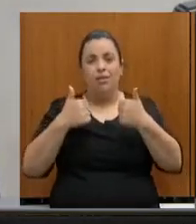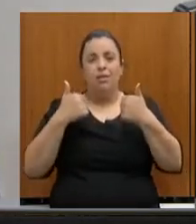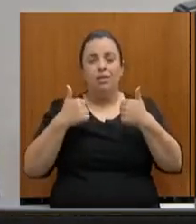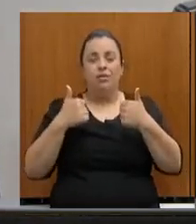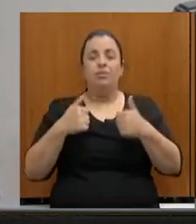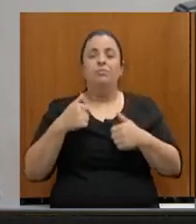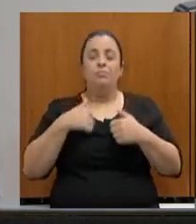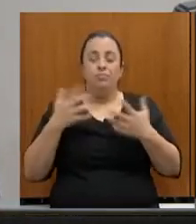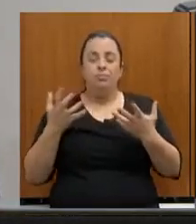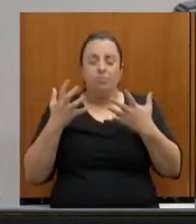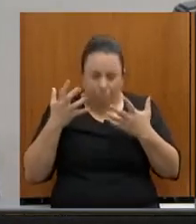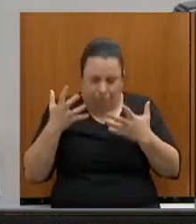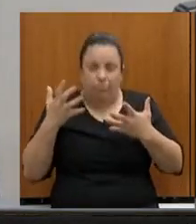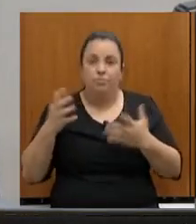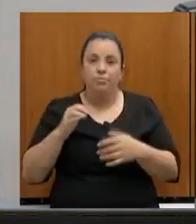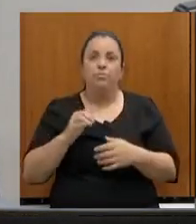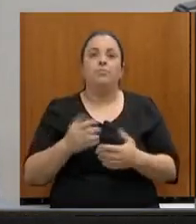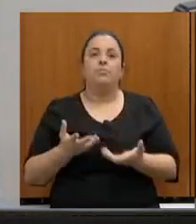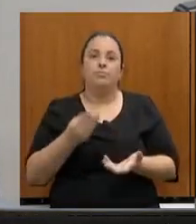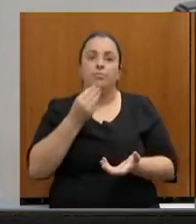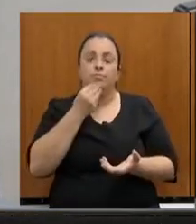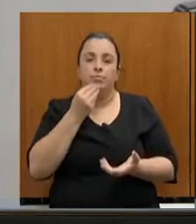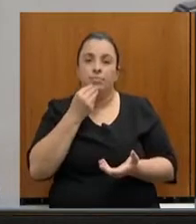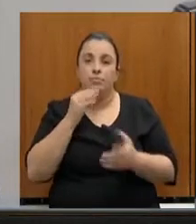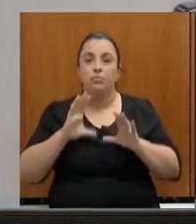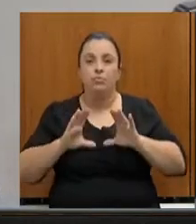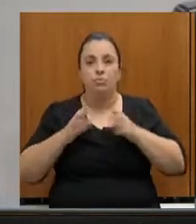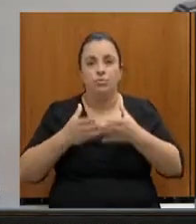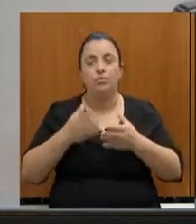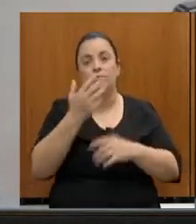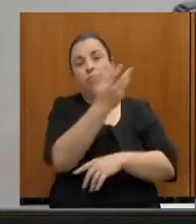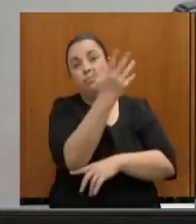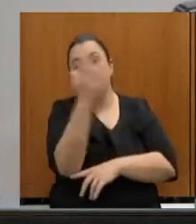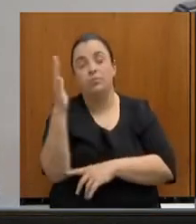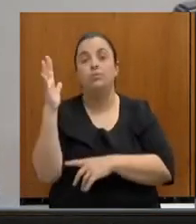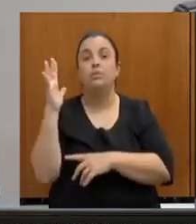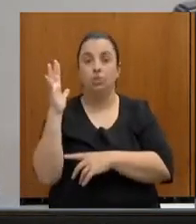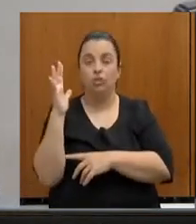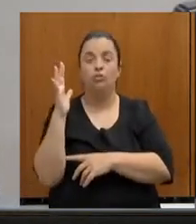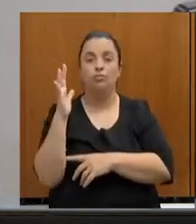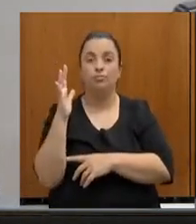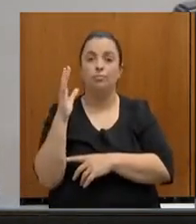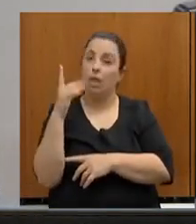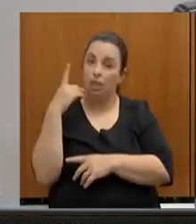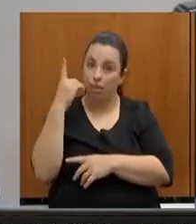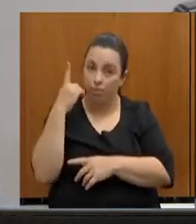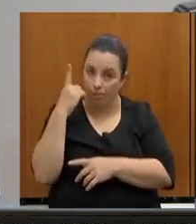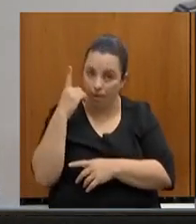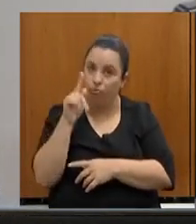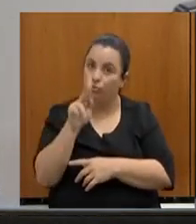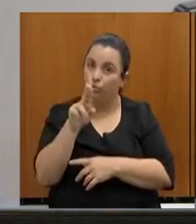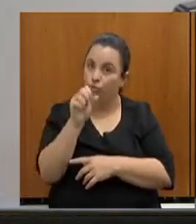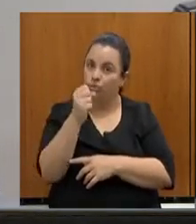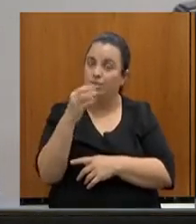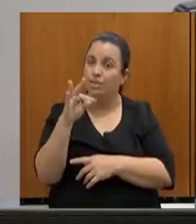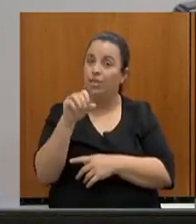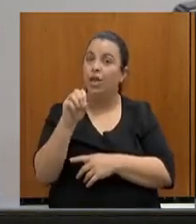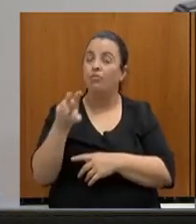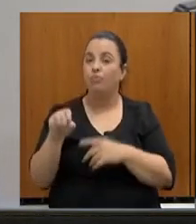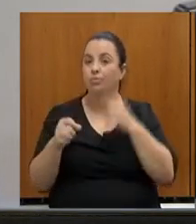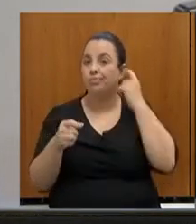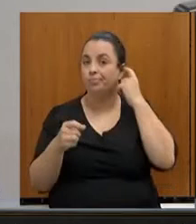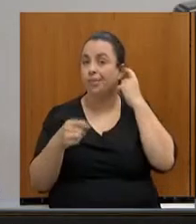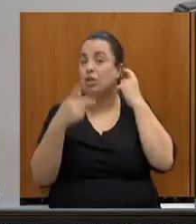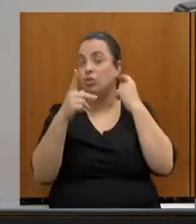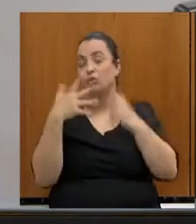era aproveitar aqui que estamos a comissão de Meio Ambiente Deputado Gustavo Valadares fazer duas considerações